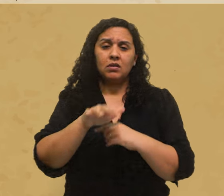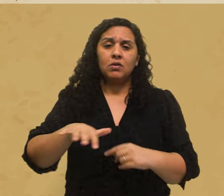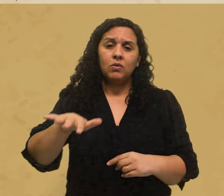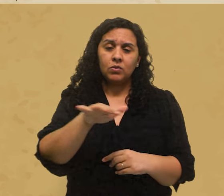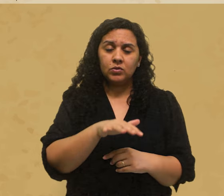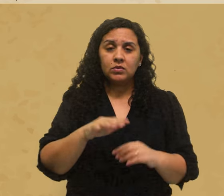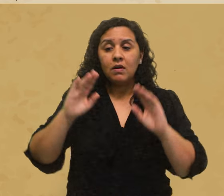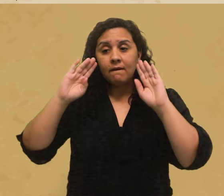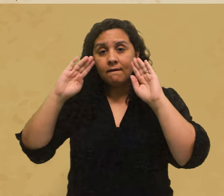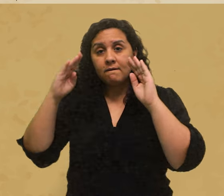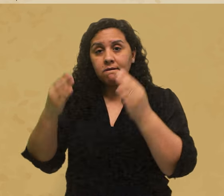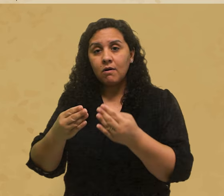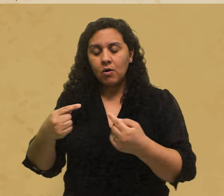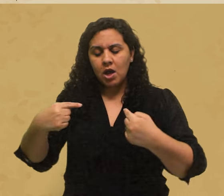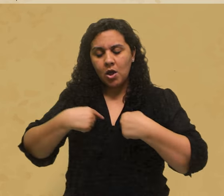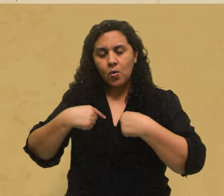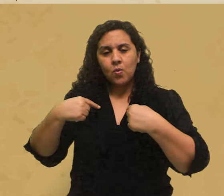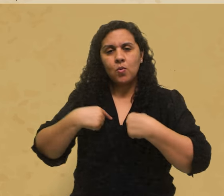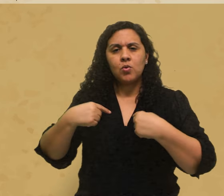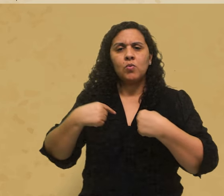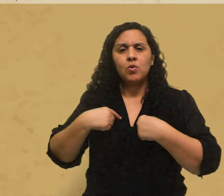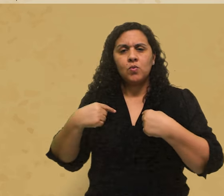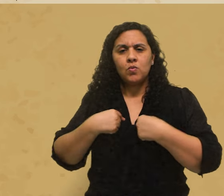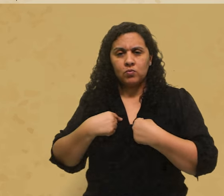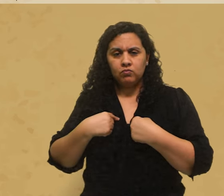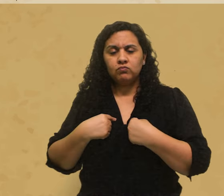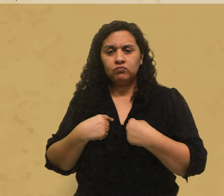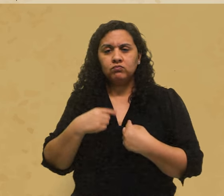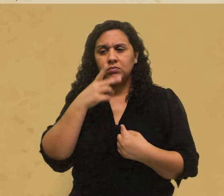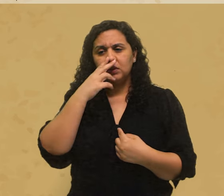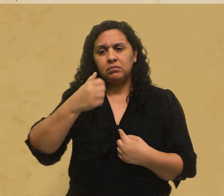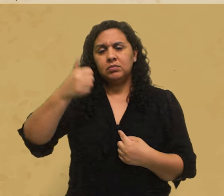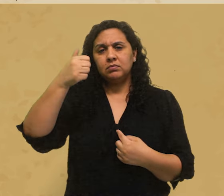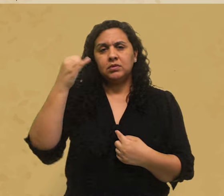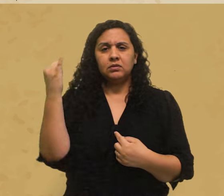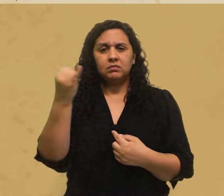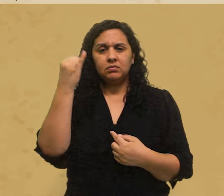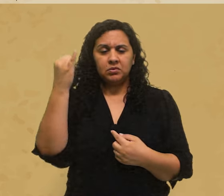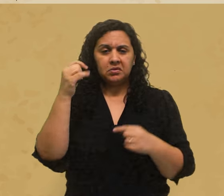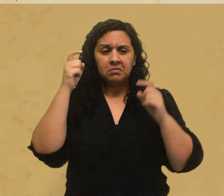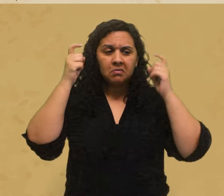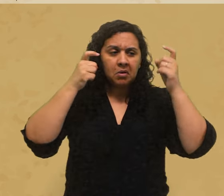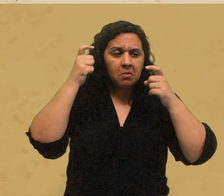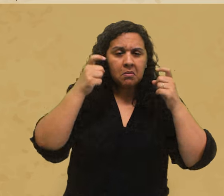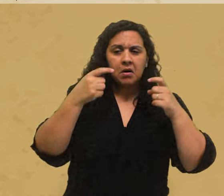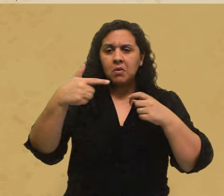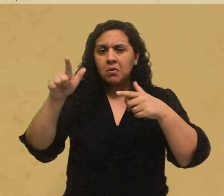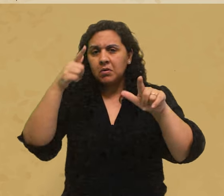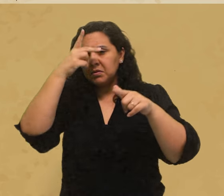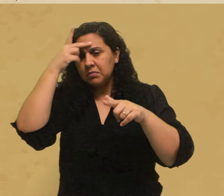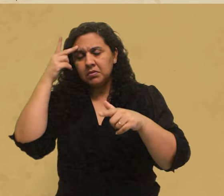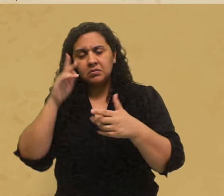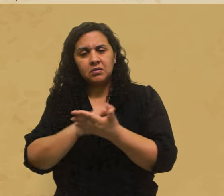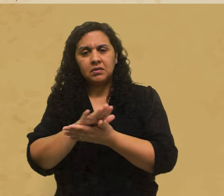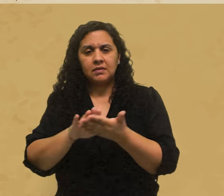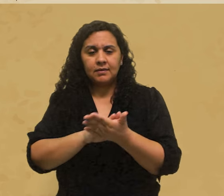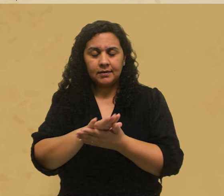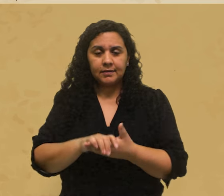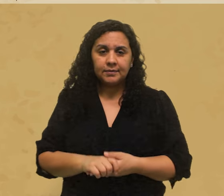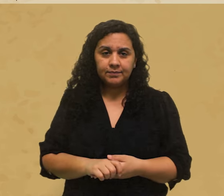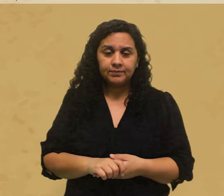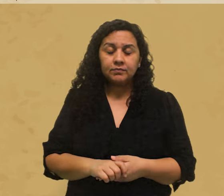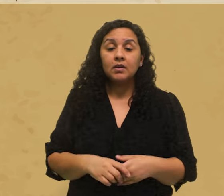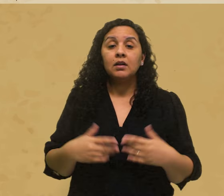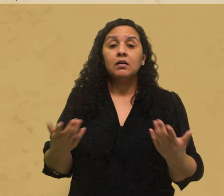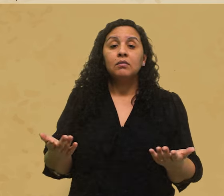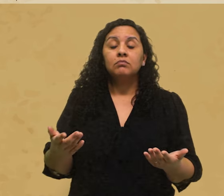sociedade pós-moderna, onde o foco no eu muitas vezes prevalece sobre a preocupação com o